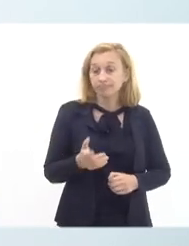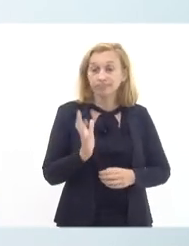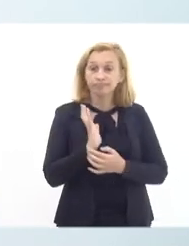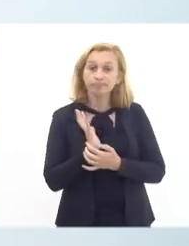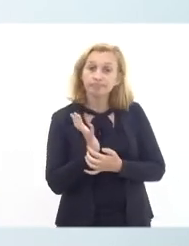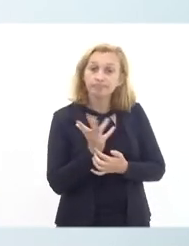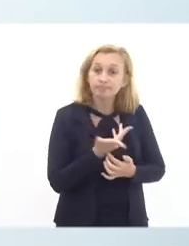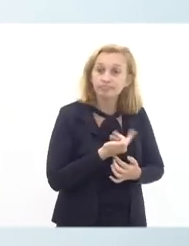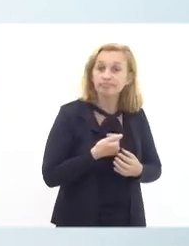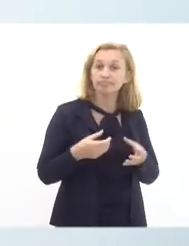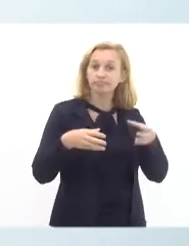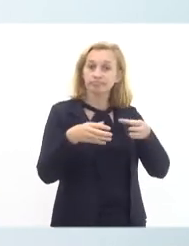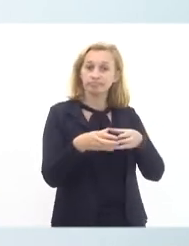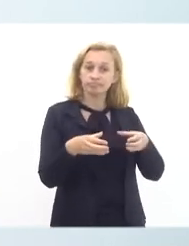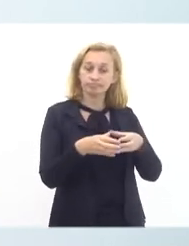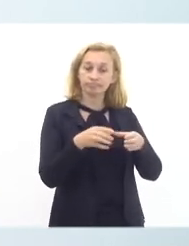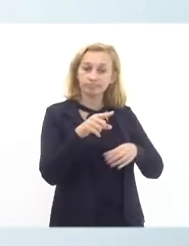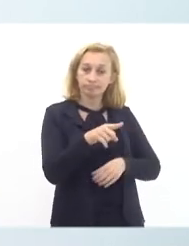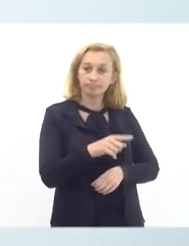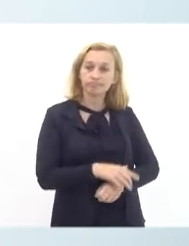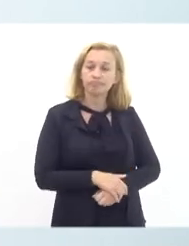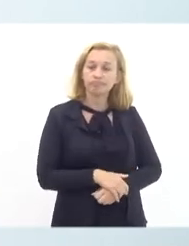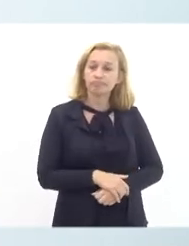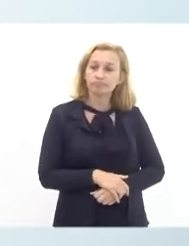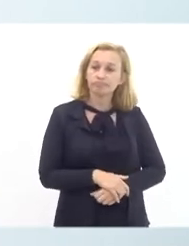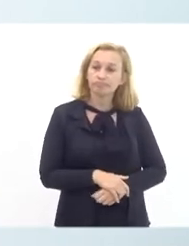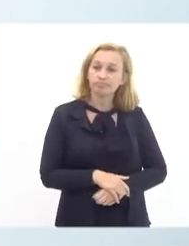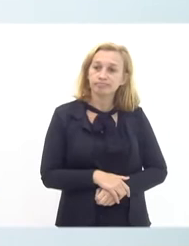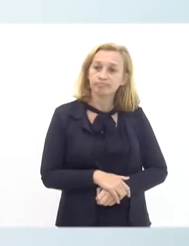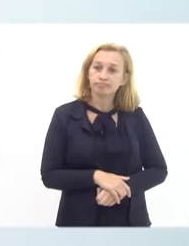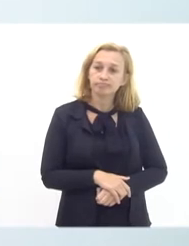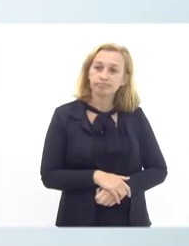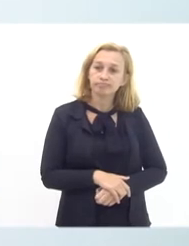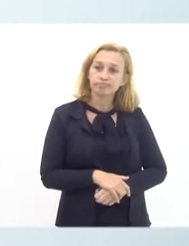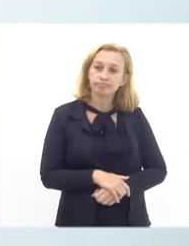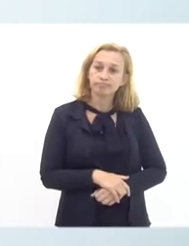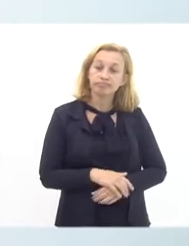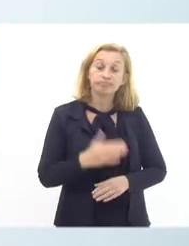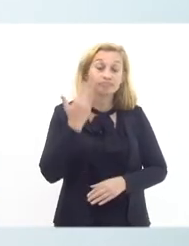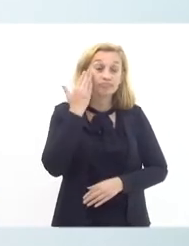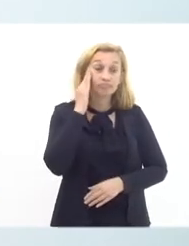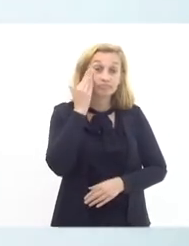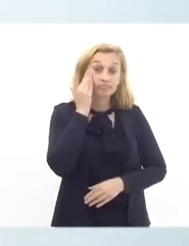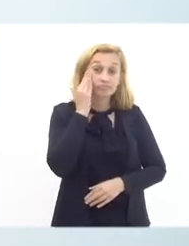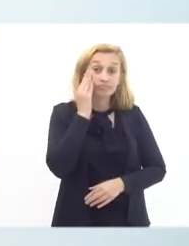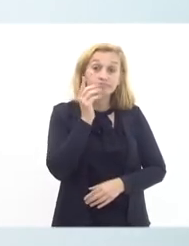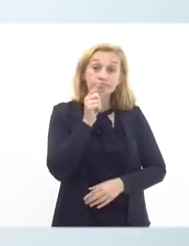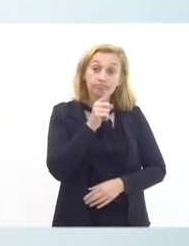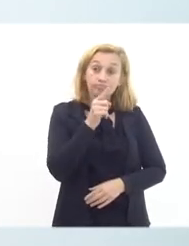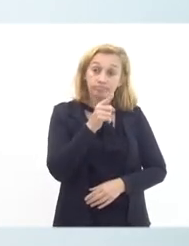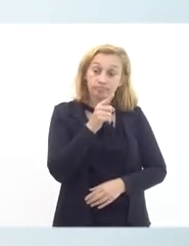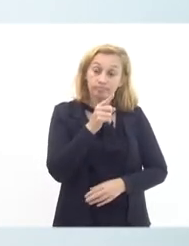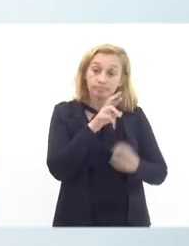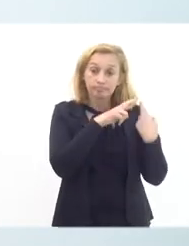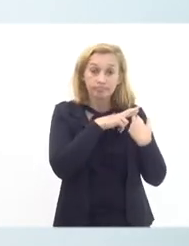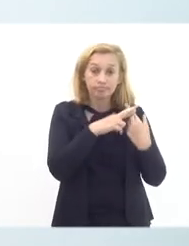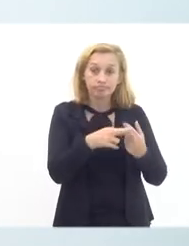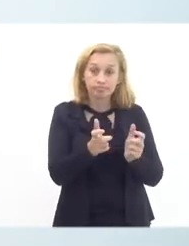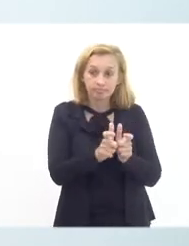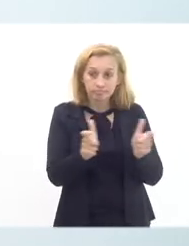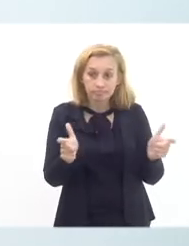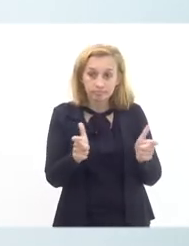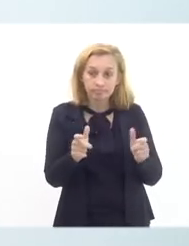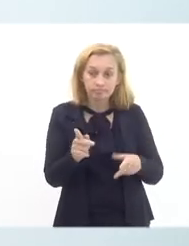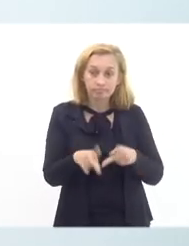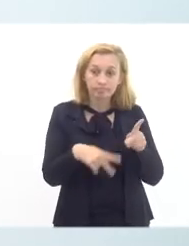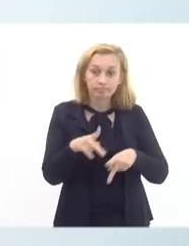artística que estava ali presente, foi uma fala de entender que ali aumentava a minha responsabilidade com o povo da